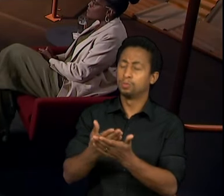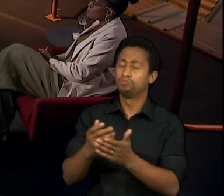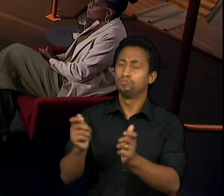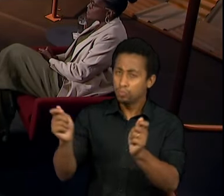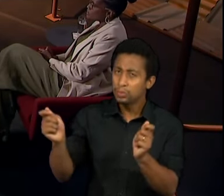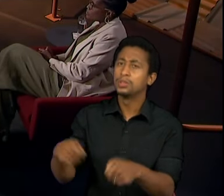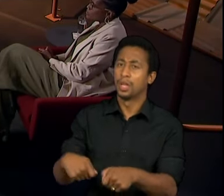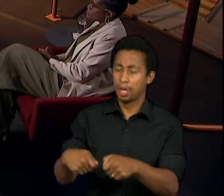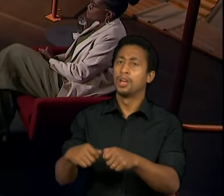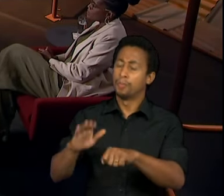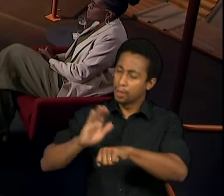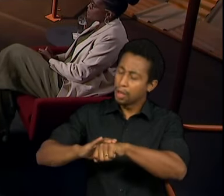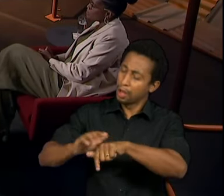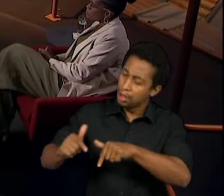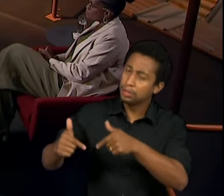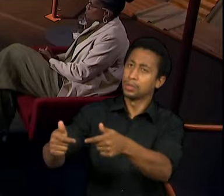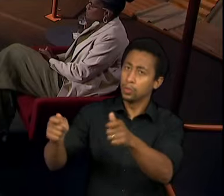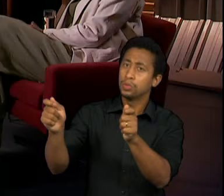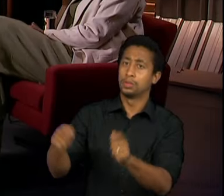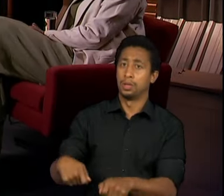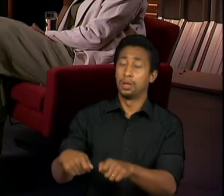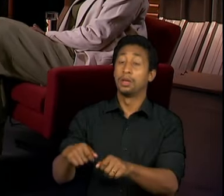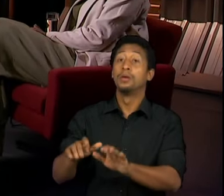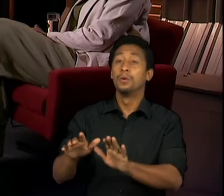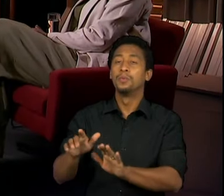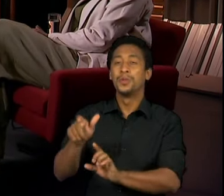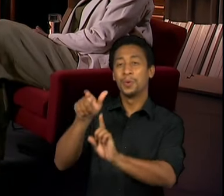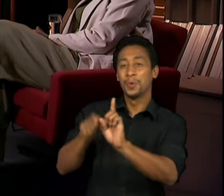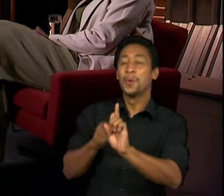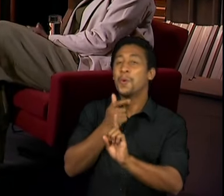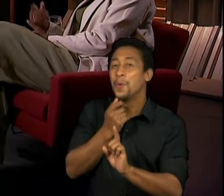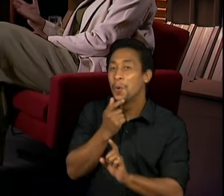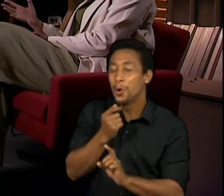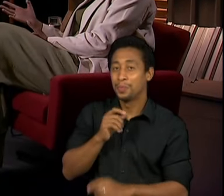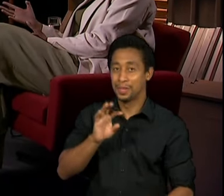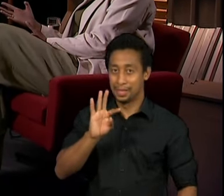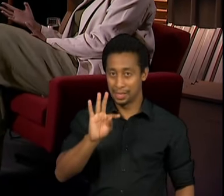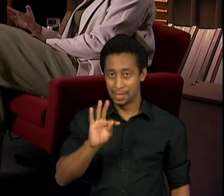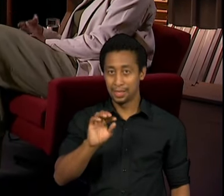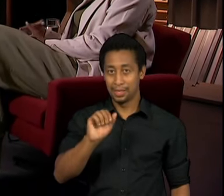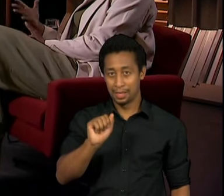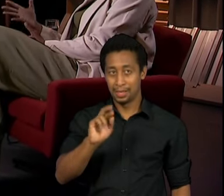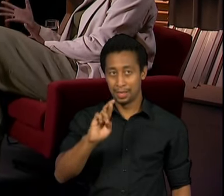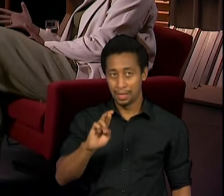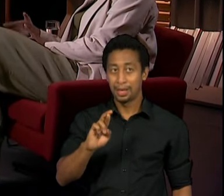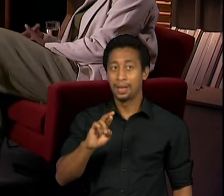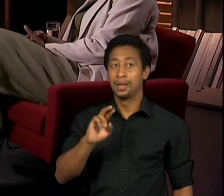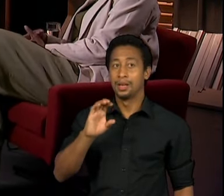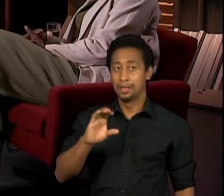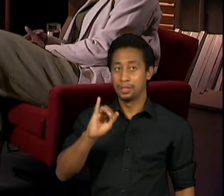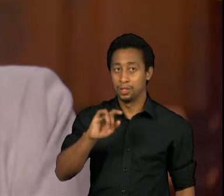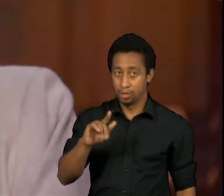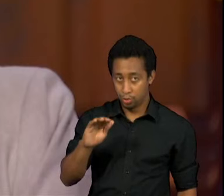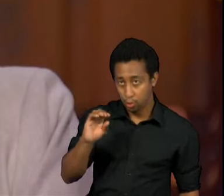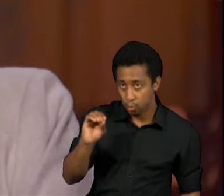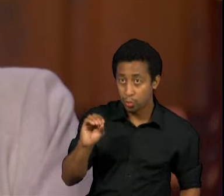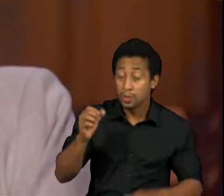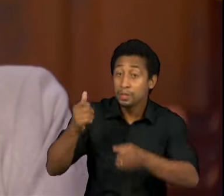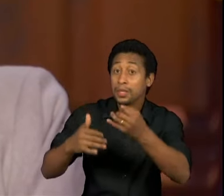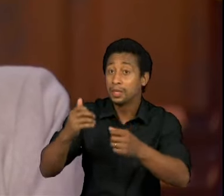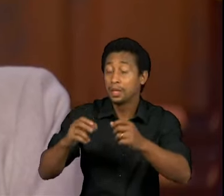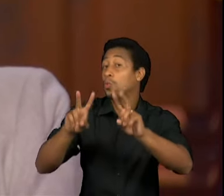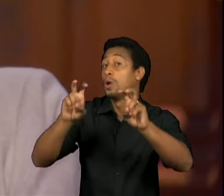tem trabalhos importantes por exemplo de um pesquisador chamado Tarcísio Silva sobre racismo algoritmo algorítmico é